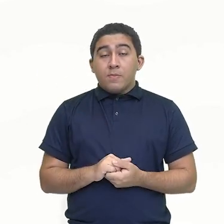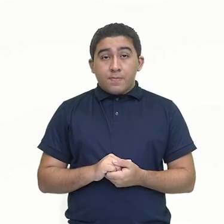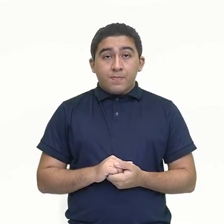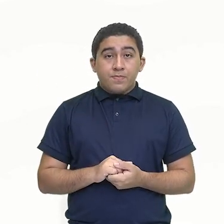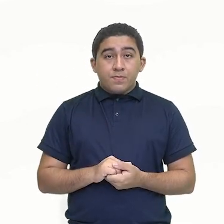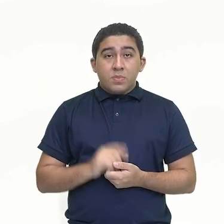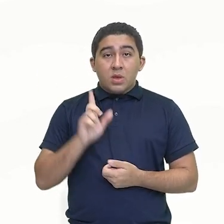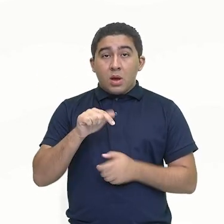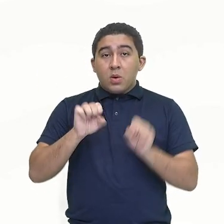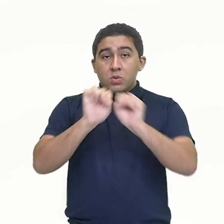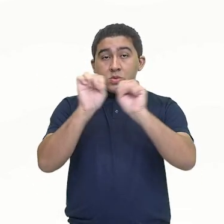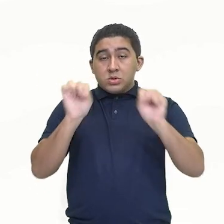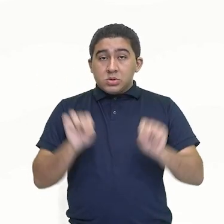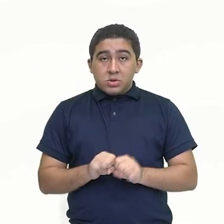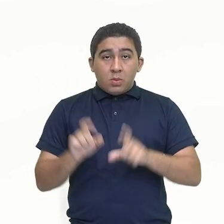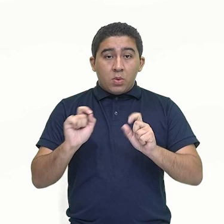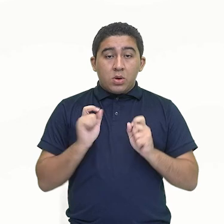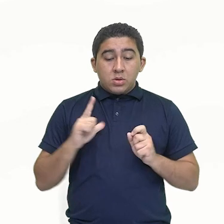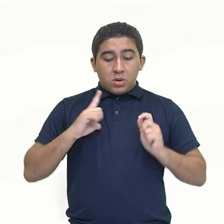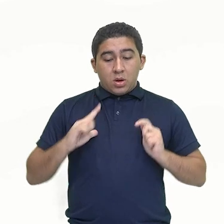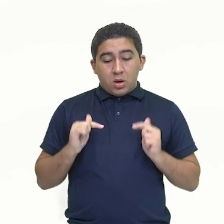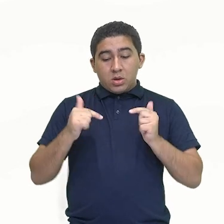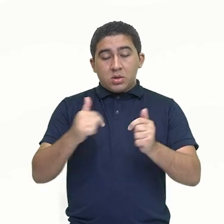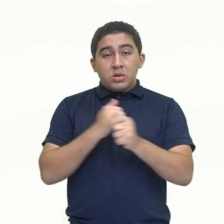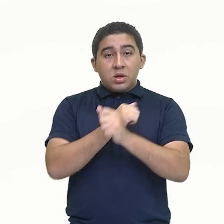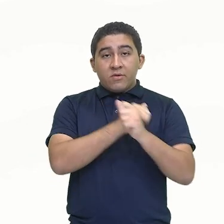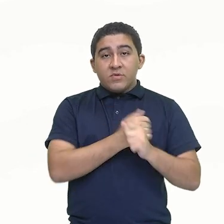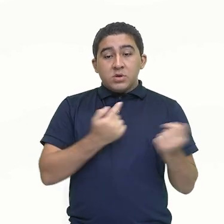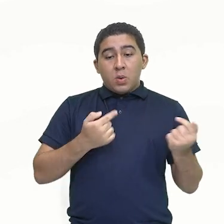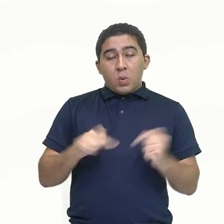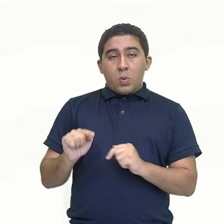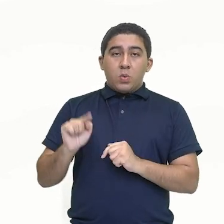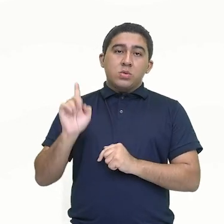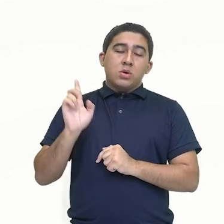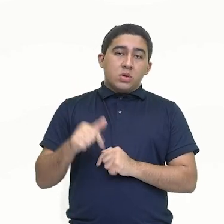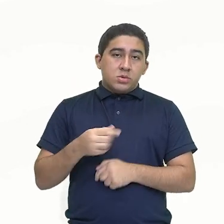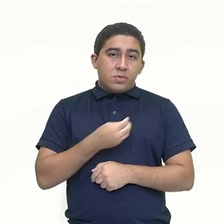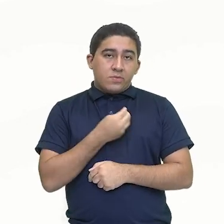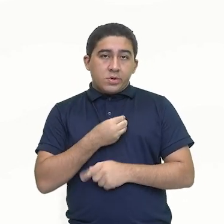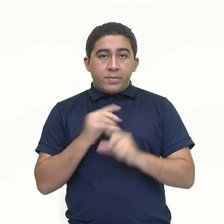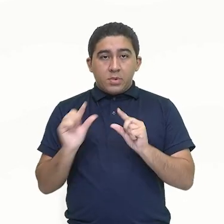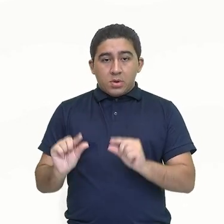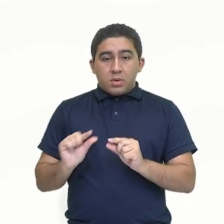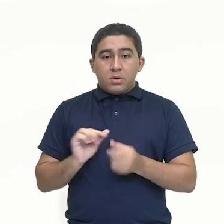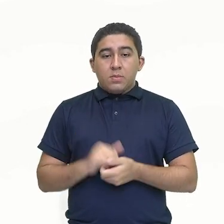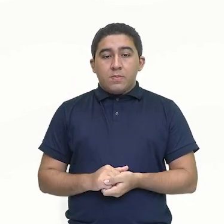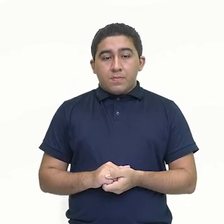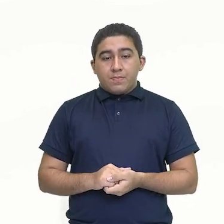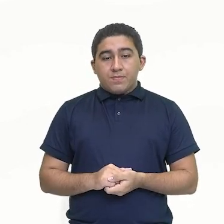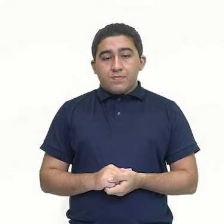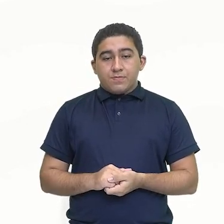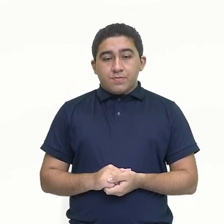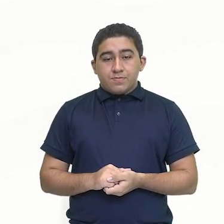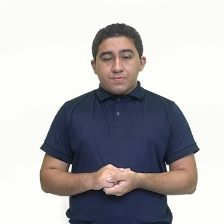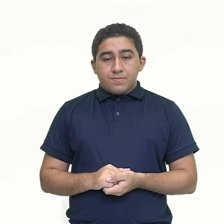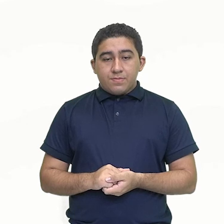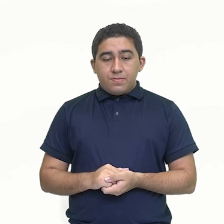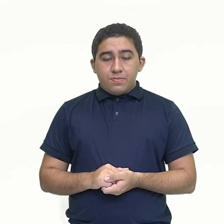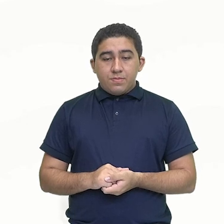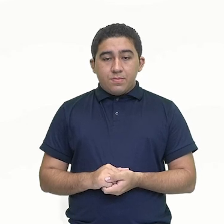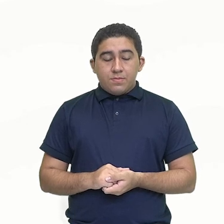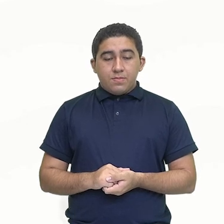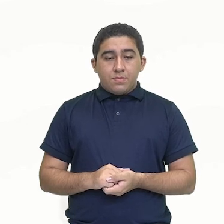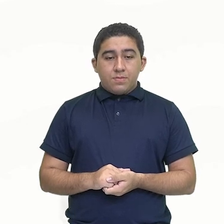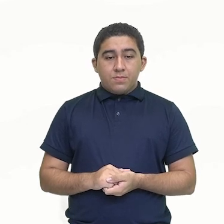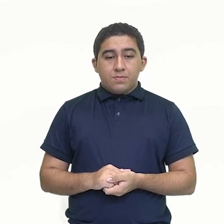sistema imunológico que atua na defesa contra esses micro-organismos. E é esses micro-organismos que